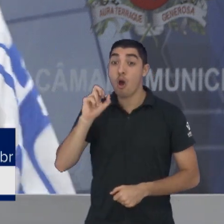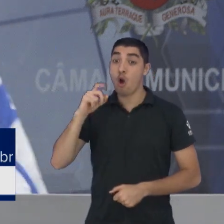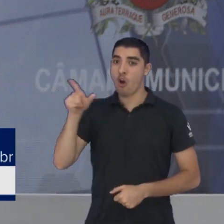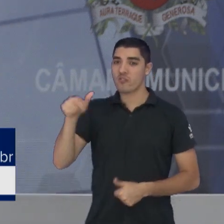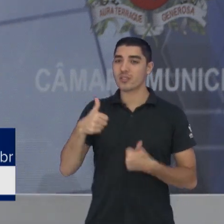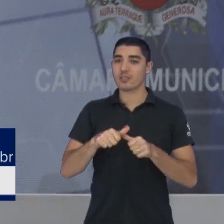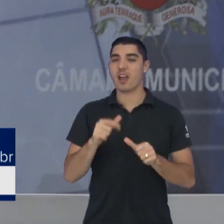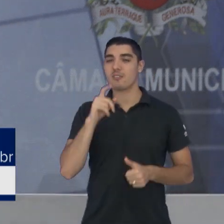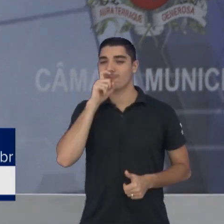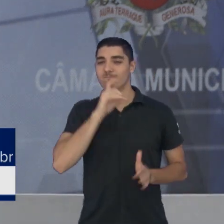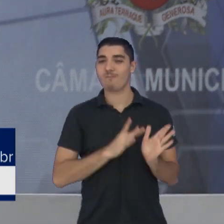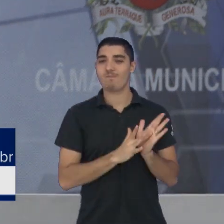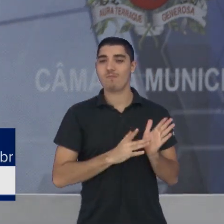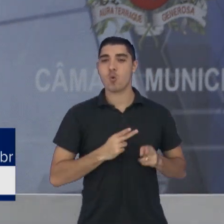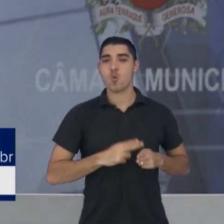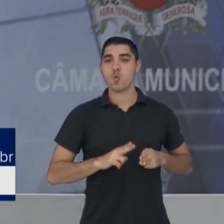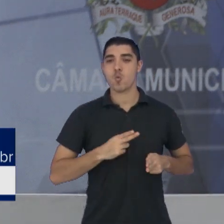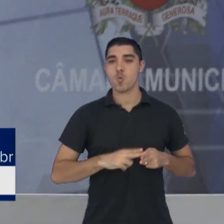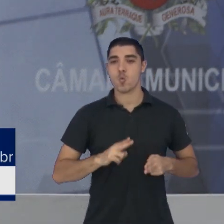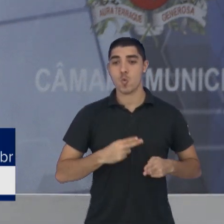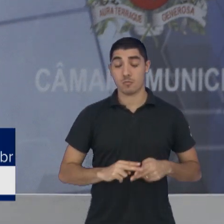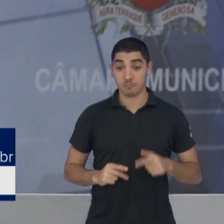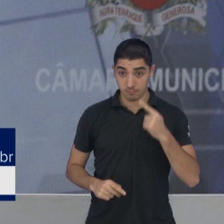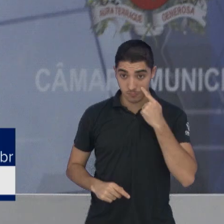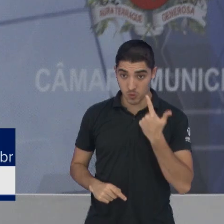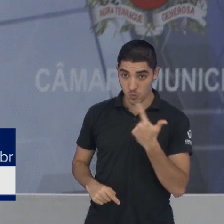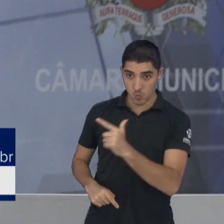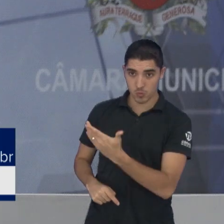trouxa. Mais uma aí, por favor.